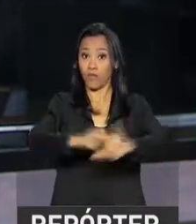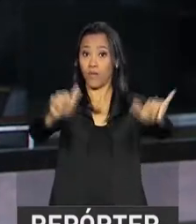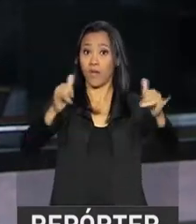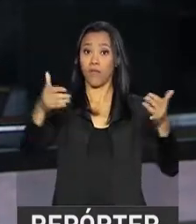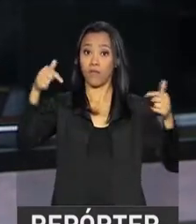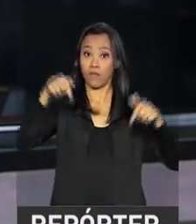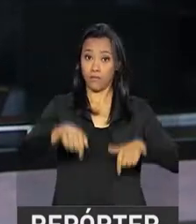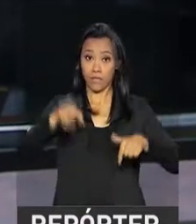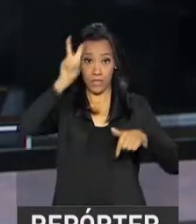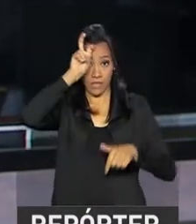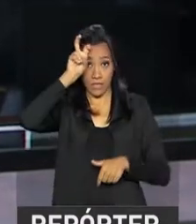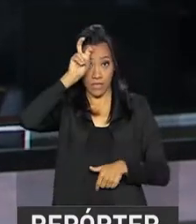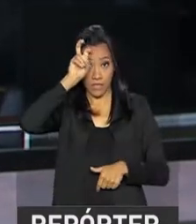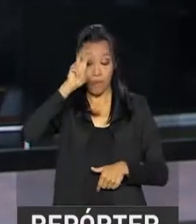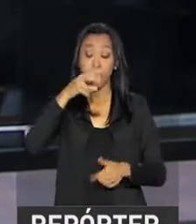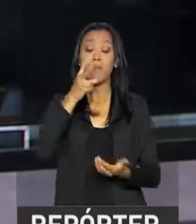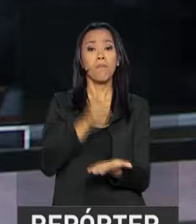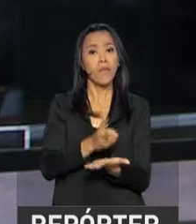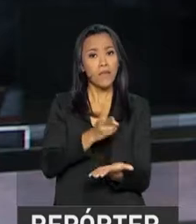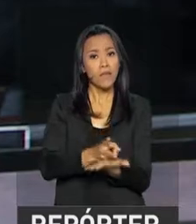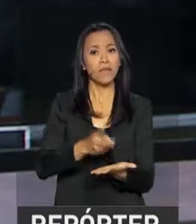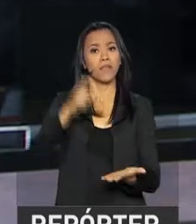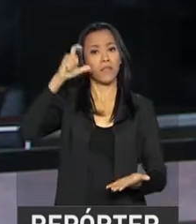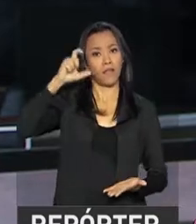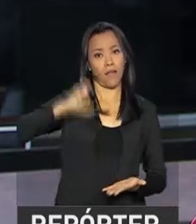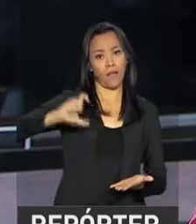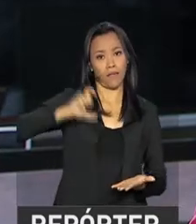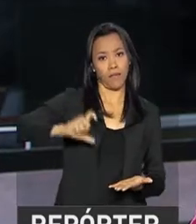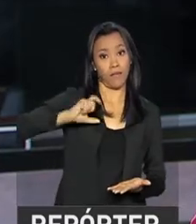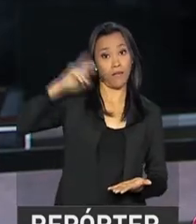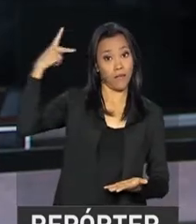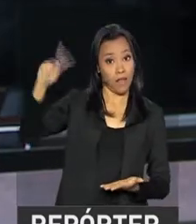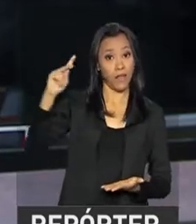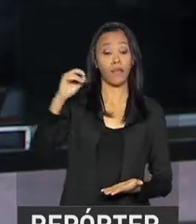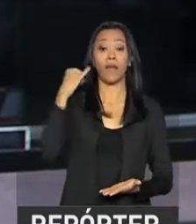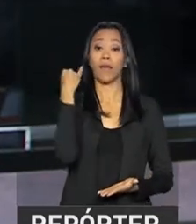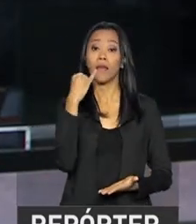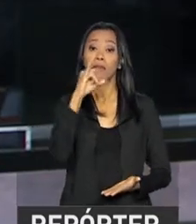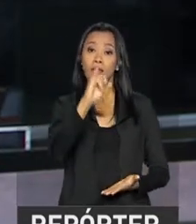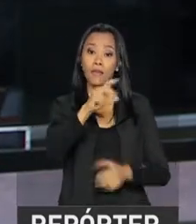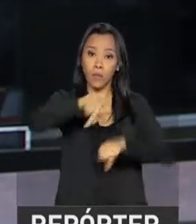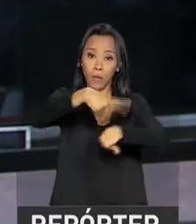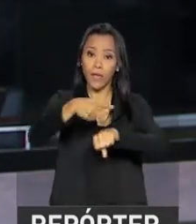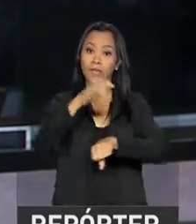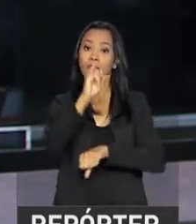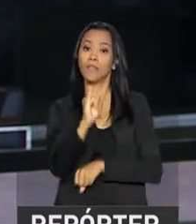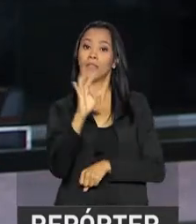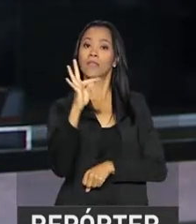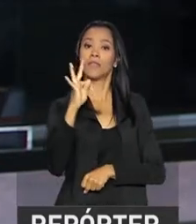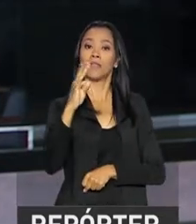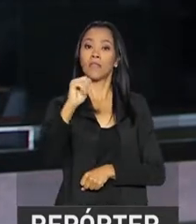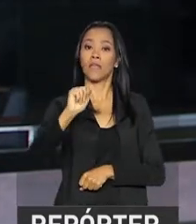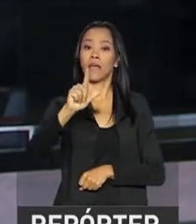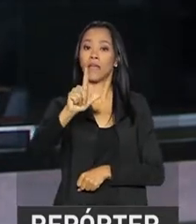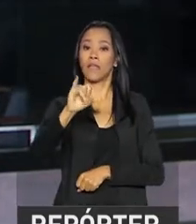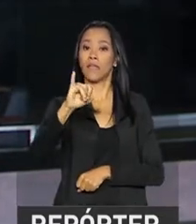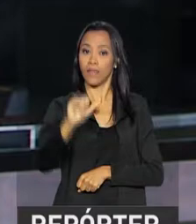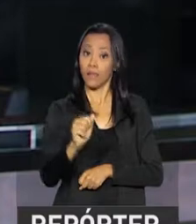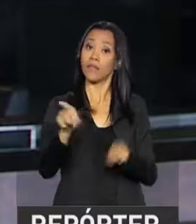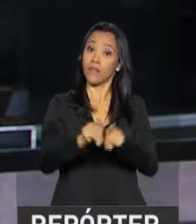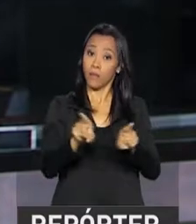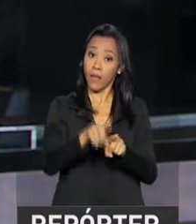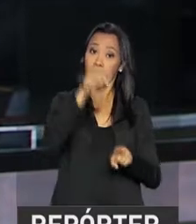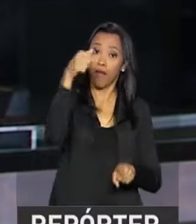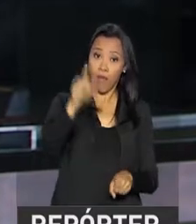e da mesma maneira as carteiras de habilitação da itália passam a ser reconhecidas aqui no brasil a medida